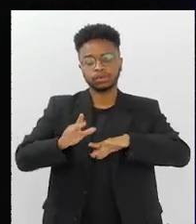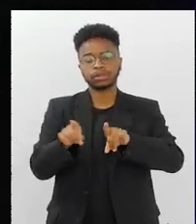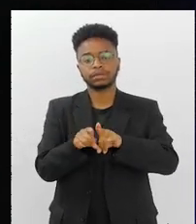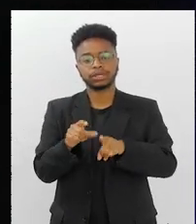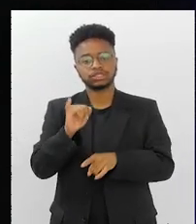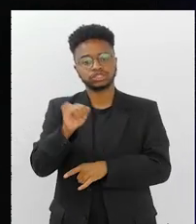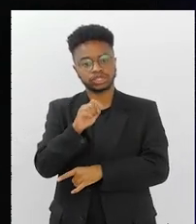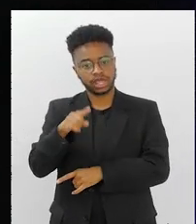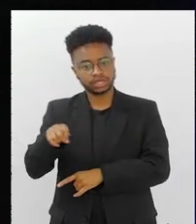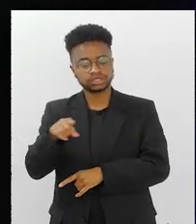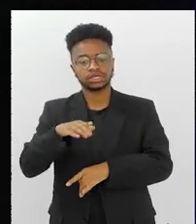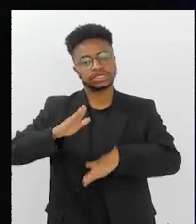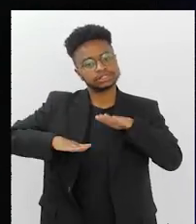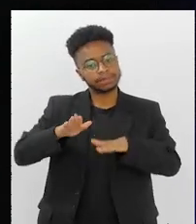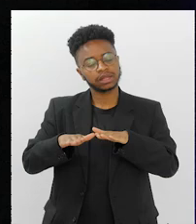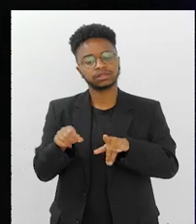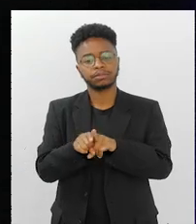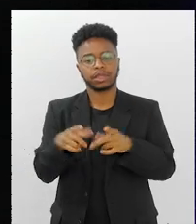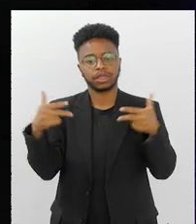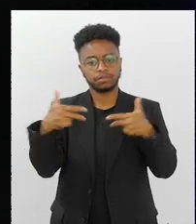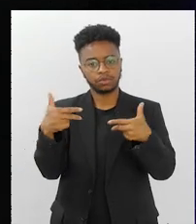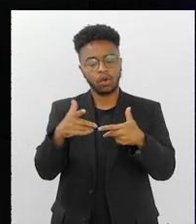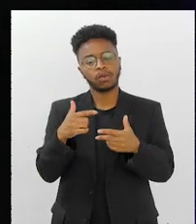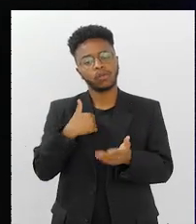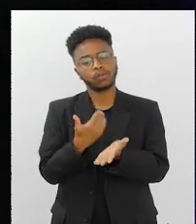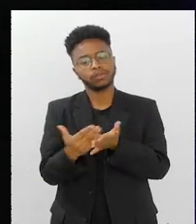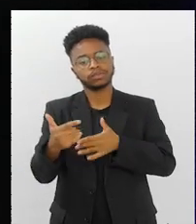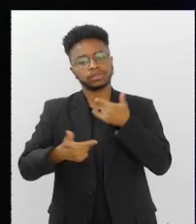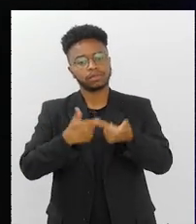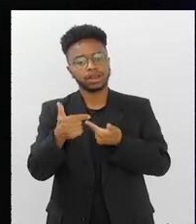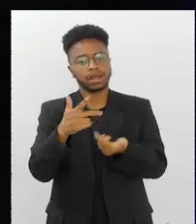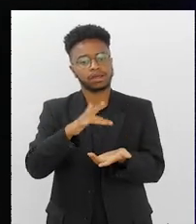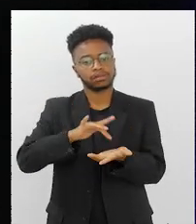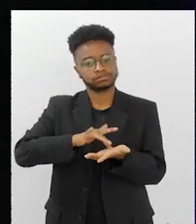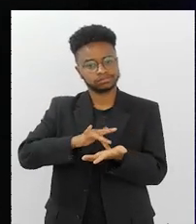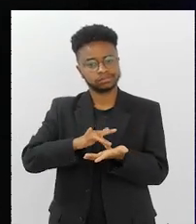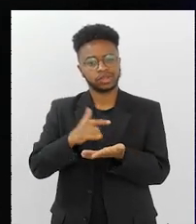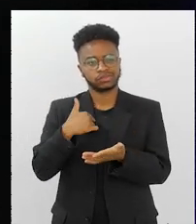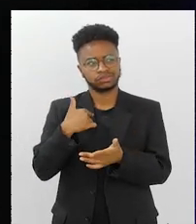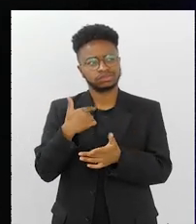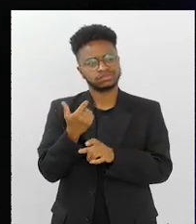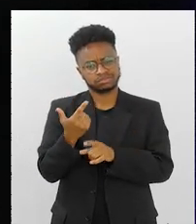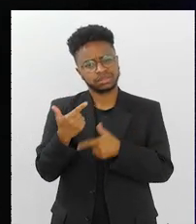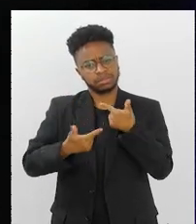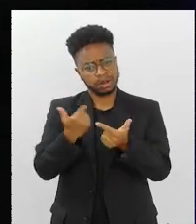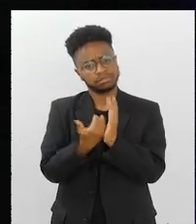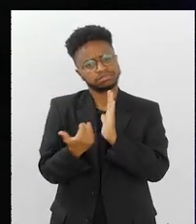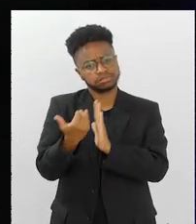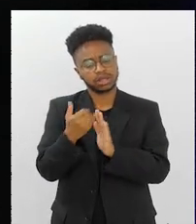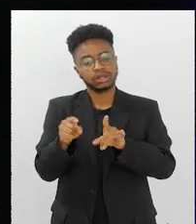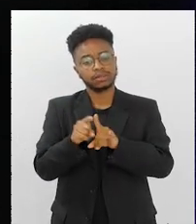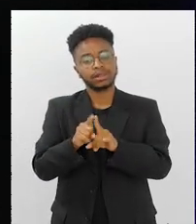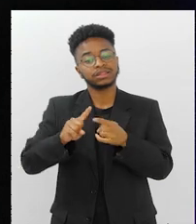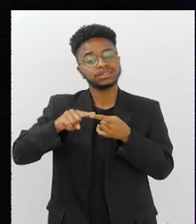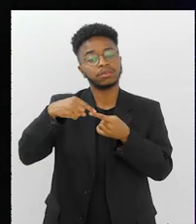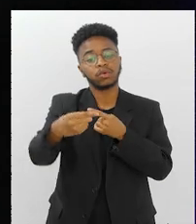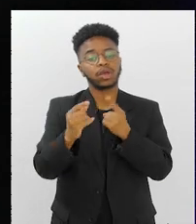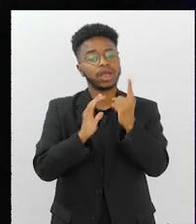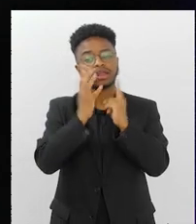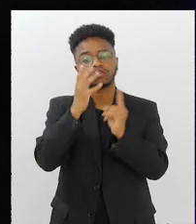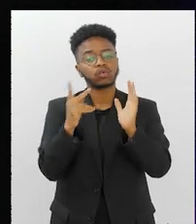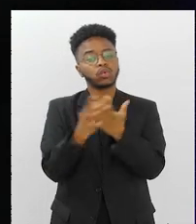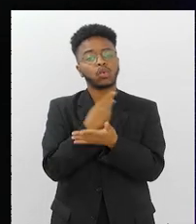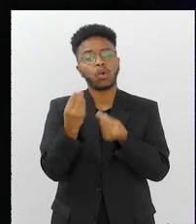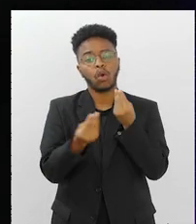sapateado e hip hop E aí comecei a trabalhar trabalhar como bailarino trabalhei muito e o carnaval entrou na